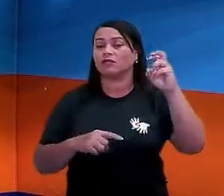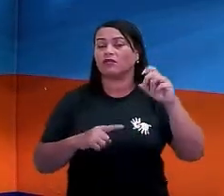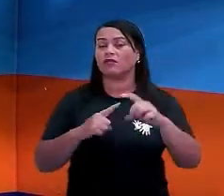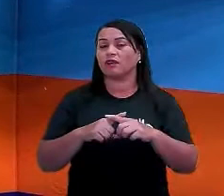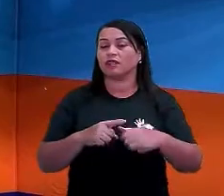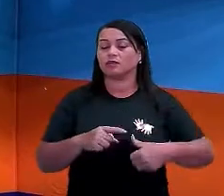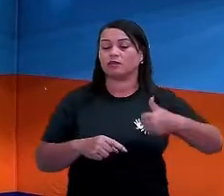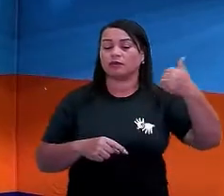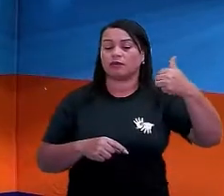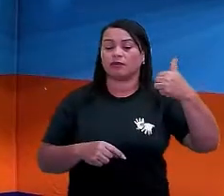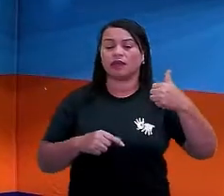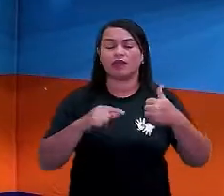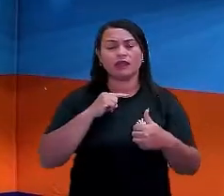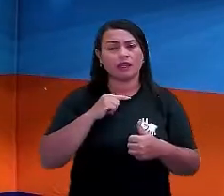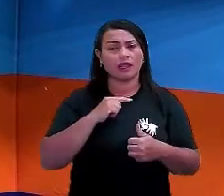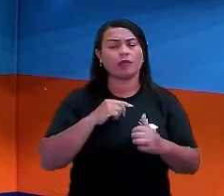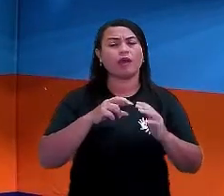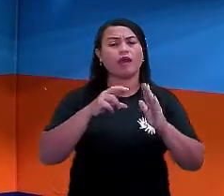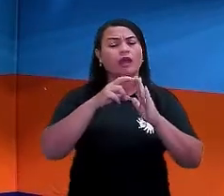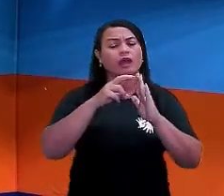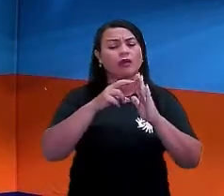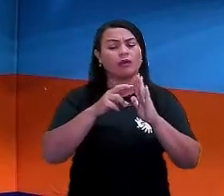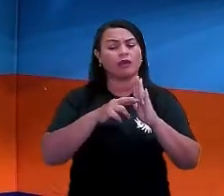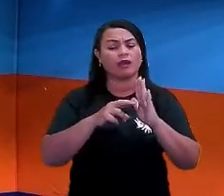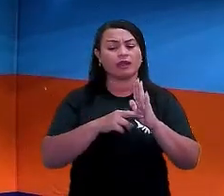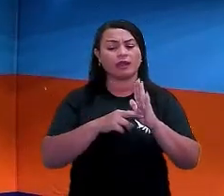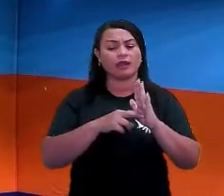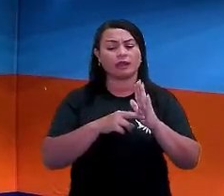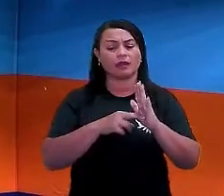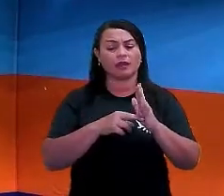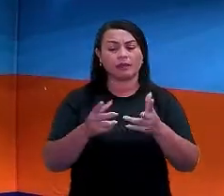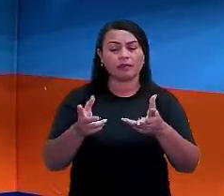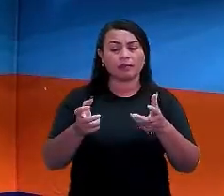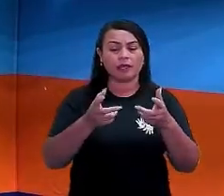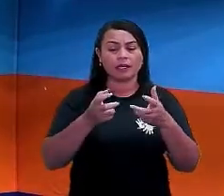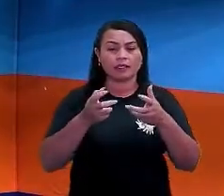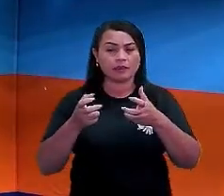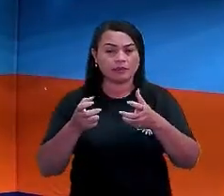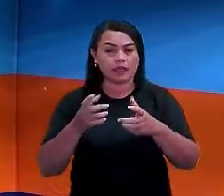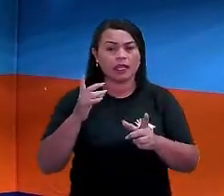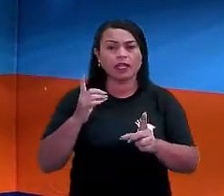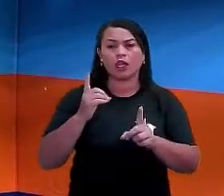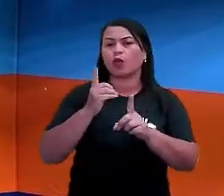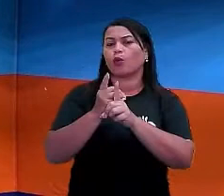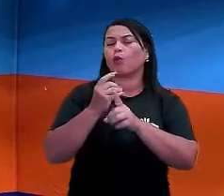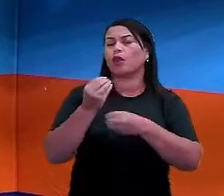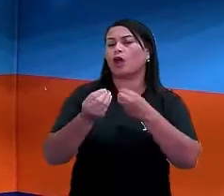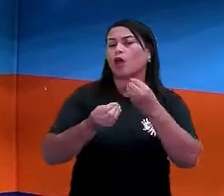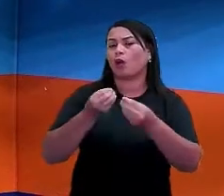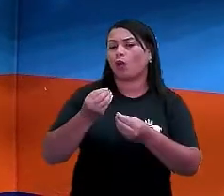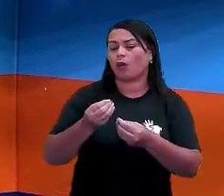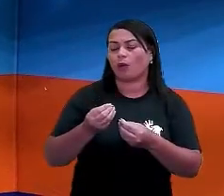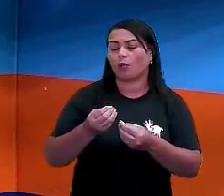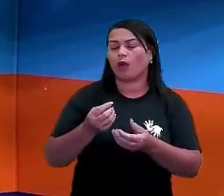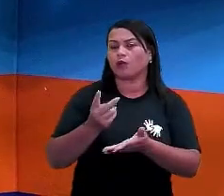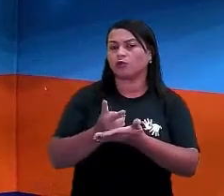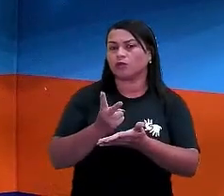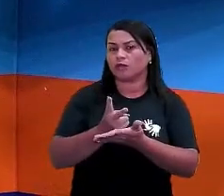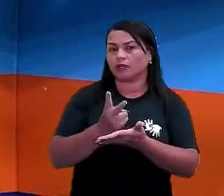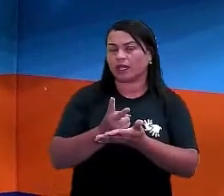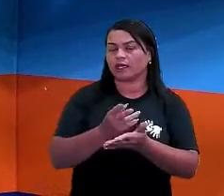uma regularidade e que a gente consegue perceber e descobrir, né, a continuidade